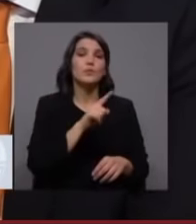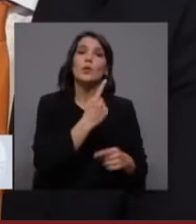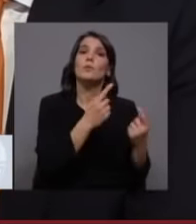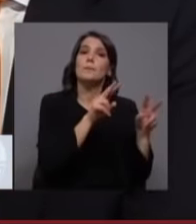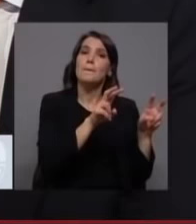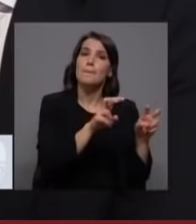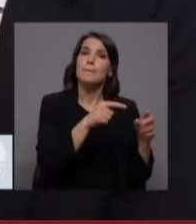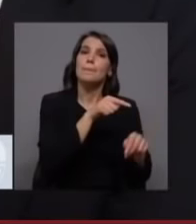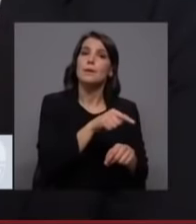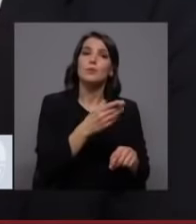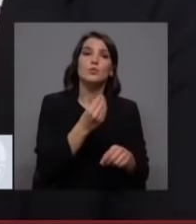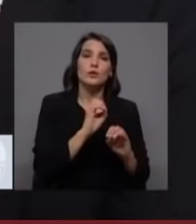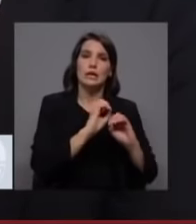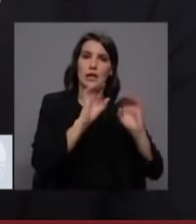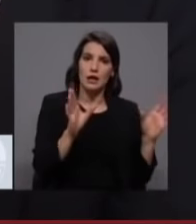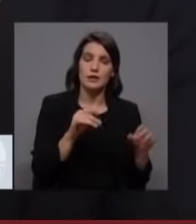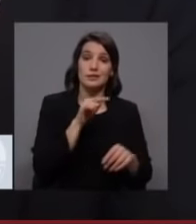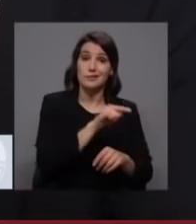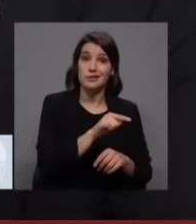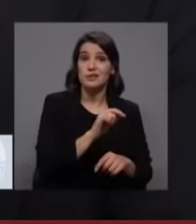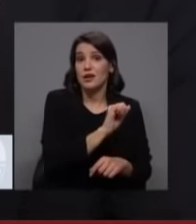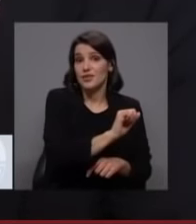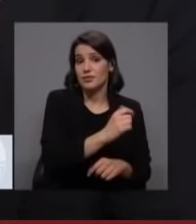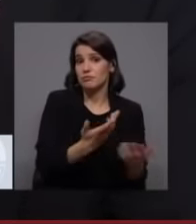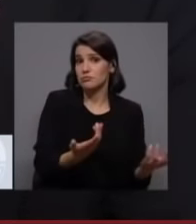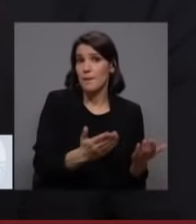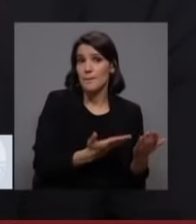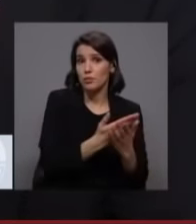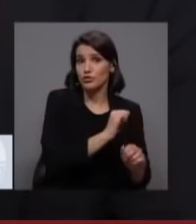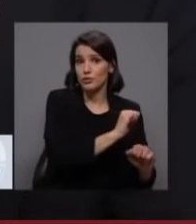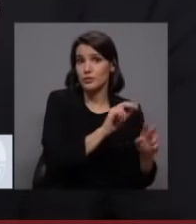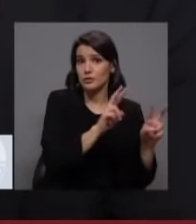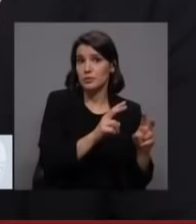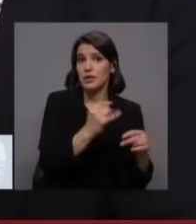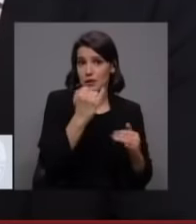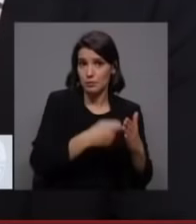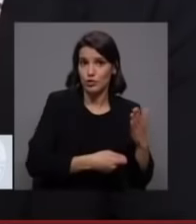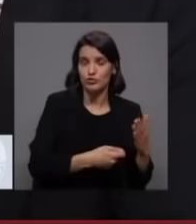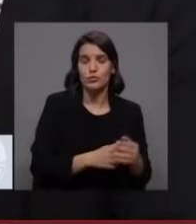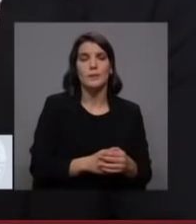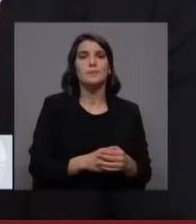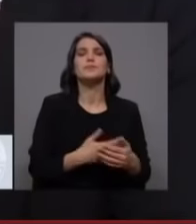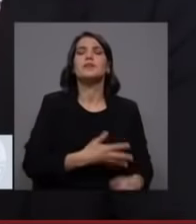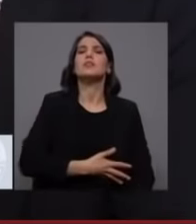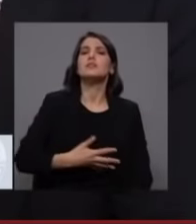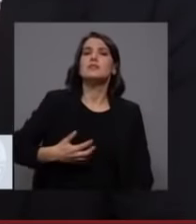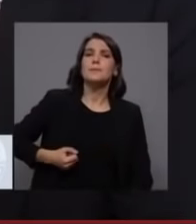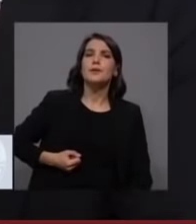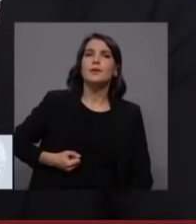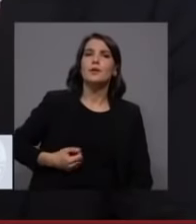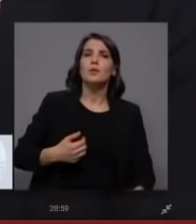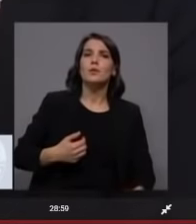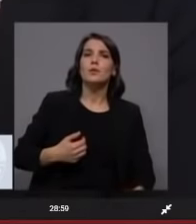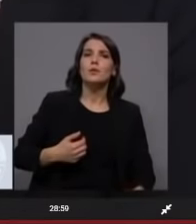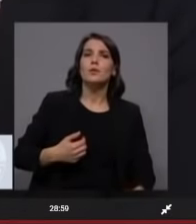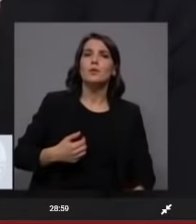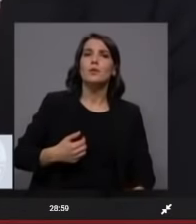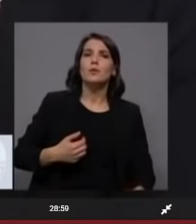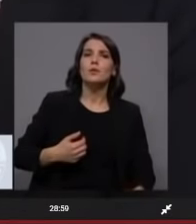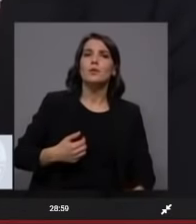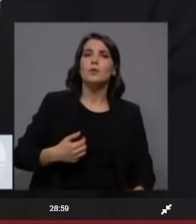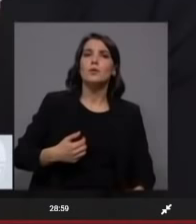estão a uma questão que é muito lá esta é sua importa sobreposta em matéria EA matéria desemprego eu não reduzido é